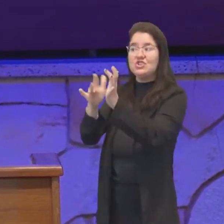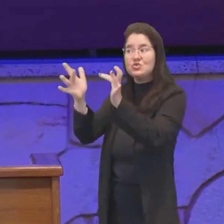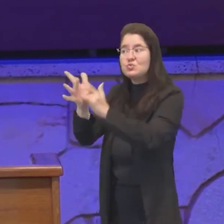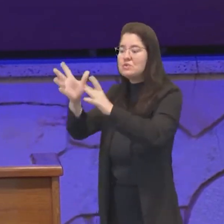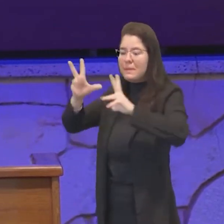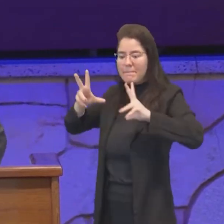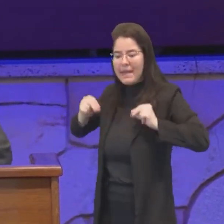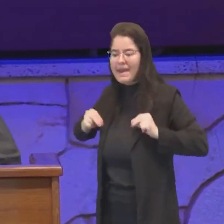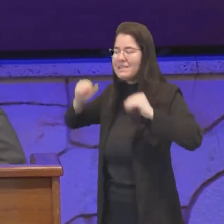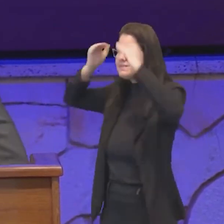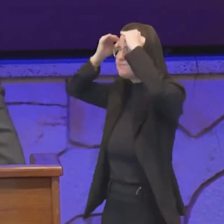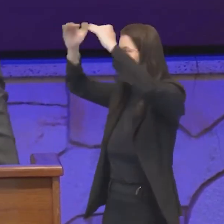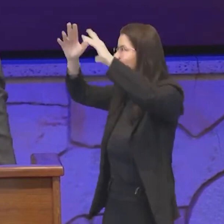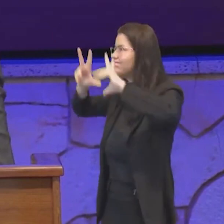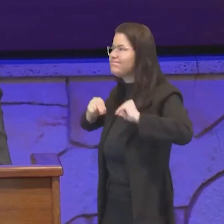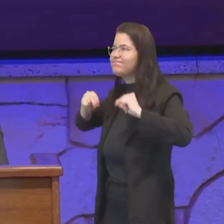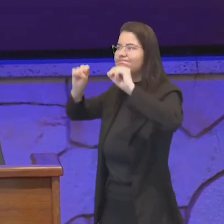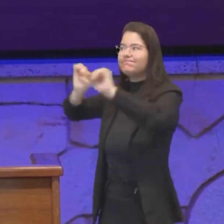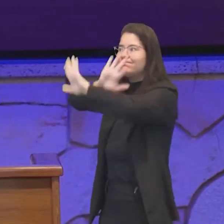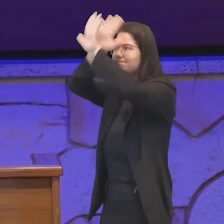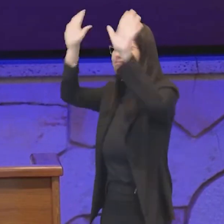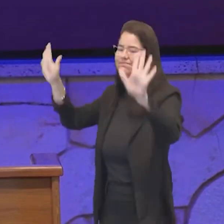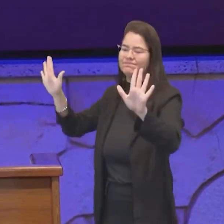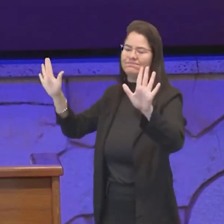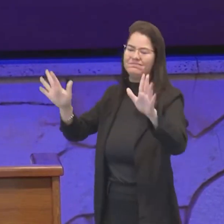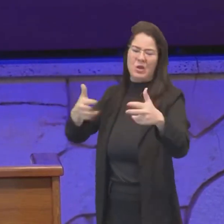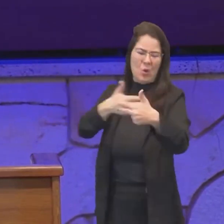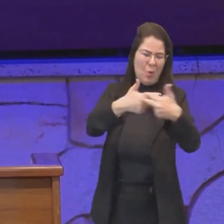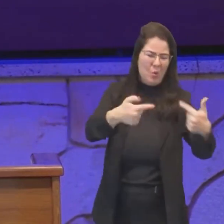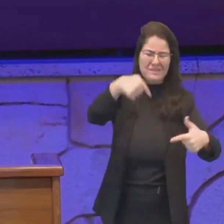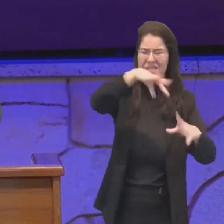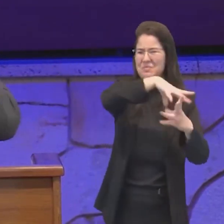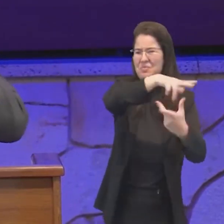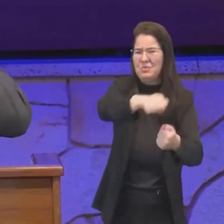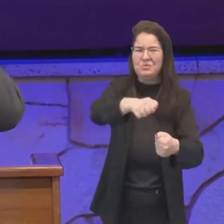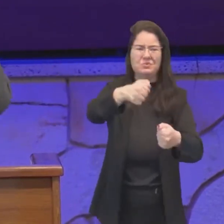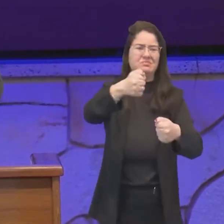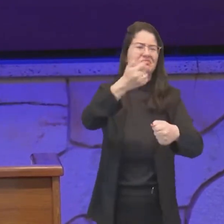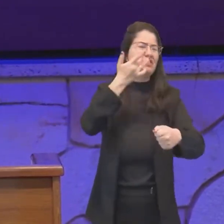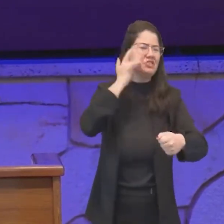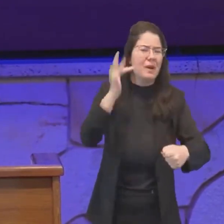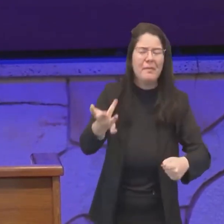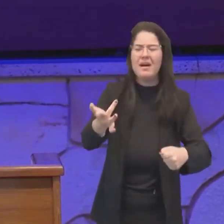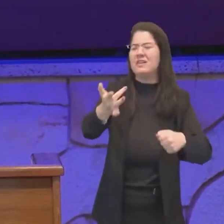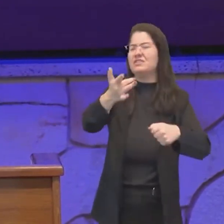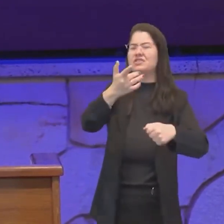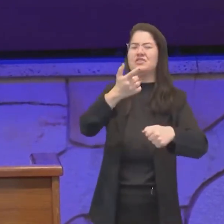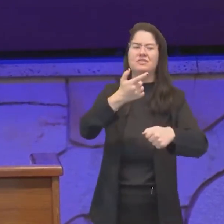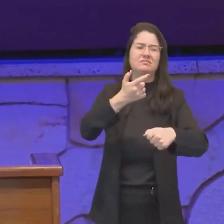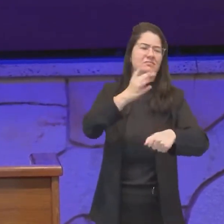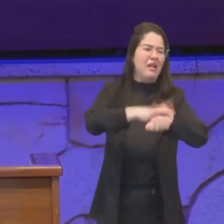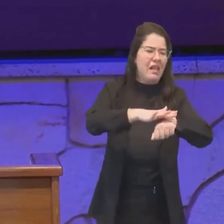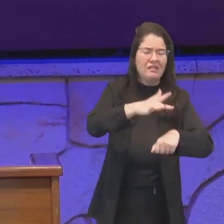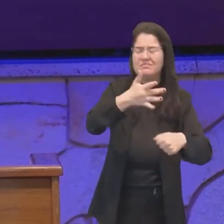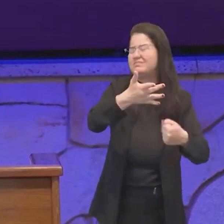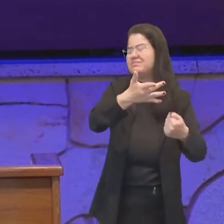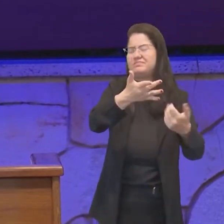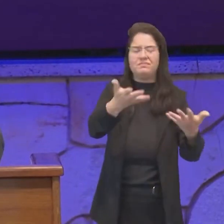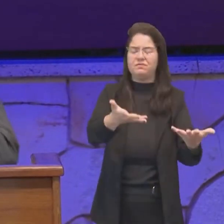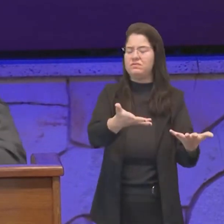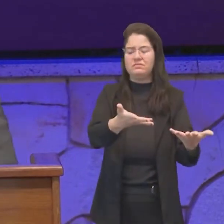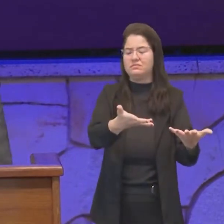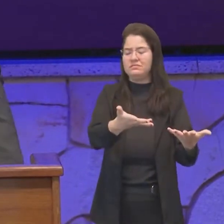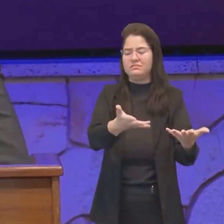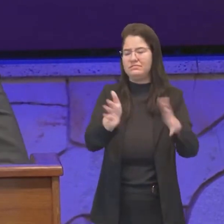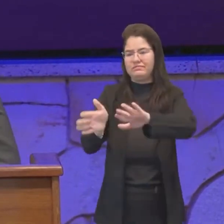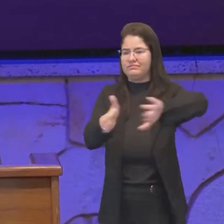mais que comida, mais que dinheiro, mais que pedras preciosas, mais que o nosso serviço prestado a Deus, a nossa vida